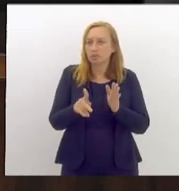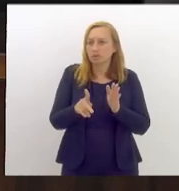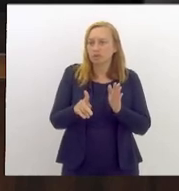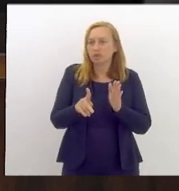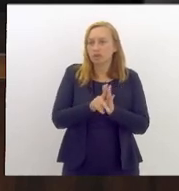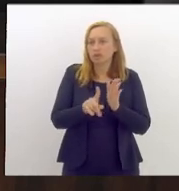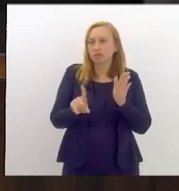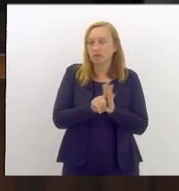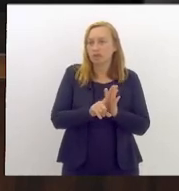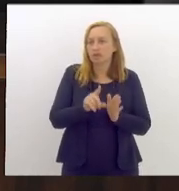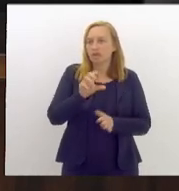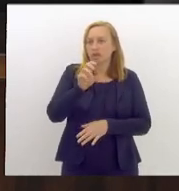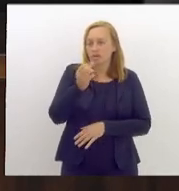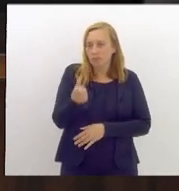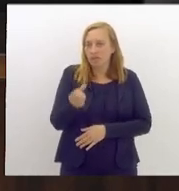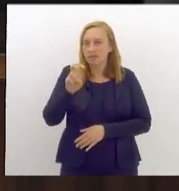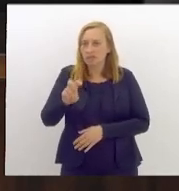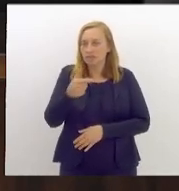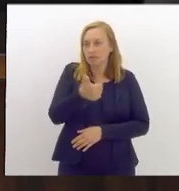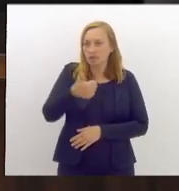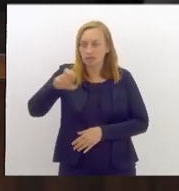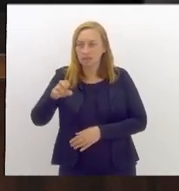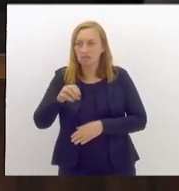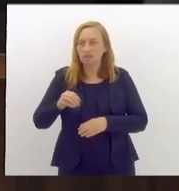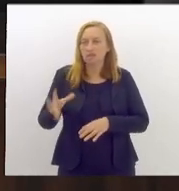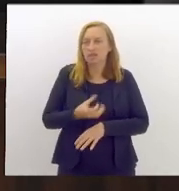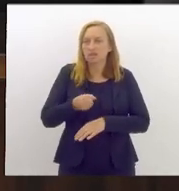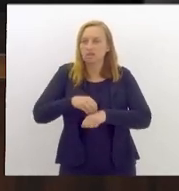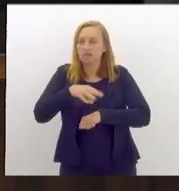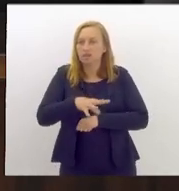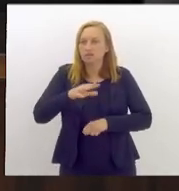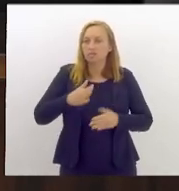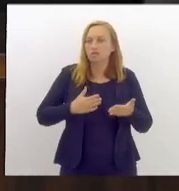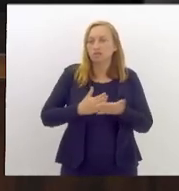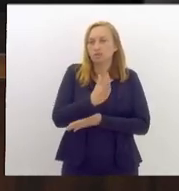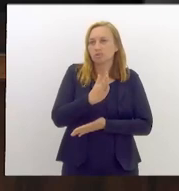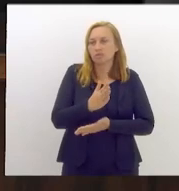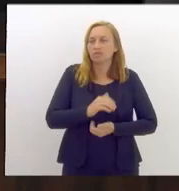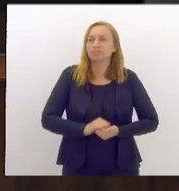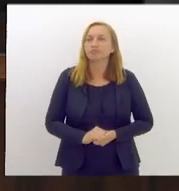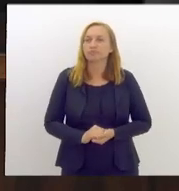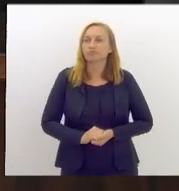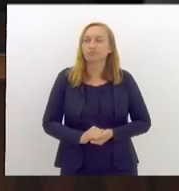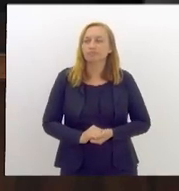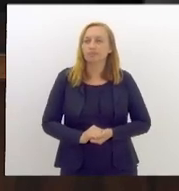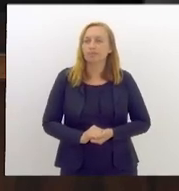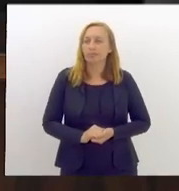6515 salvos destaques senhores que aprovam permaneçam aprovado